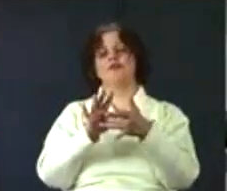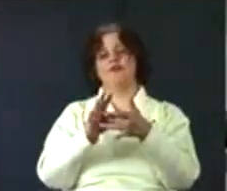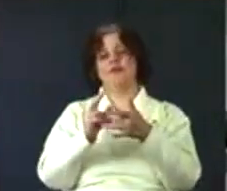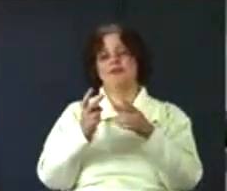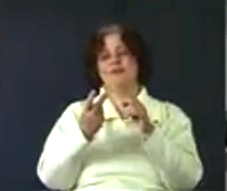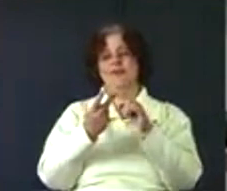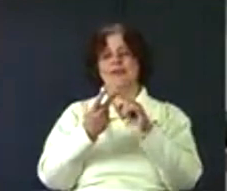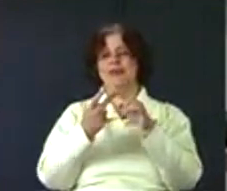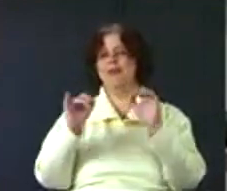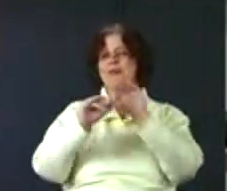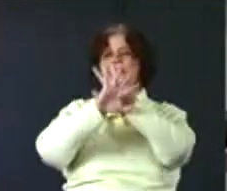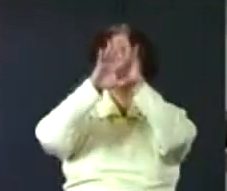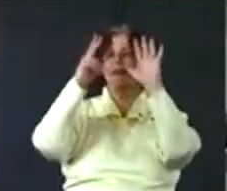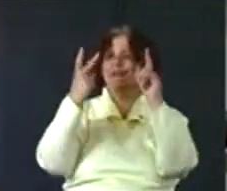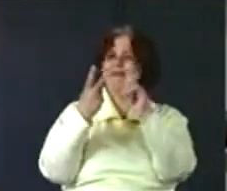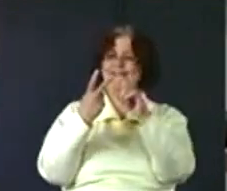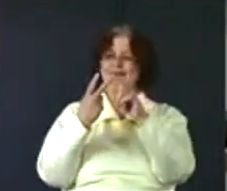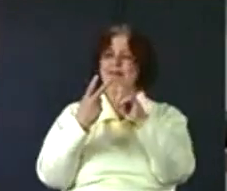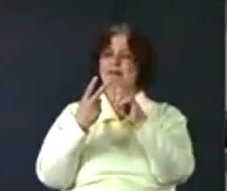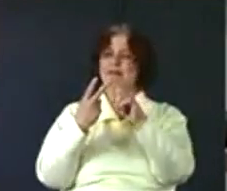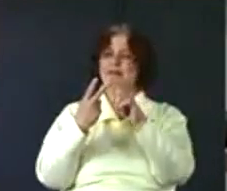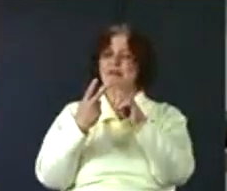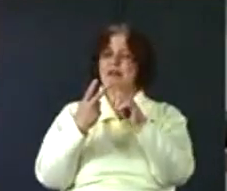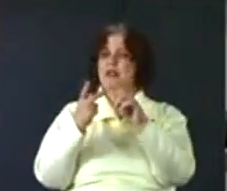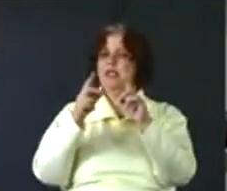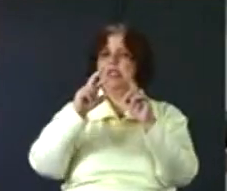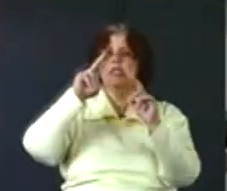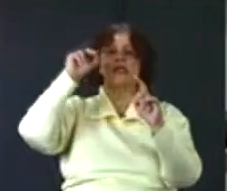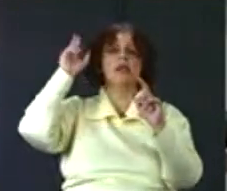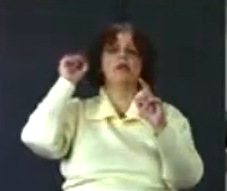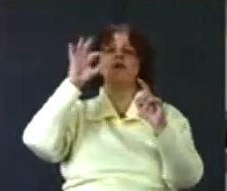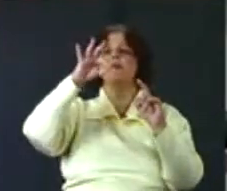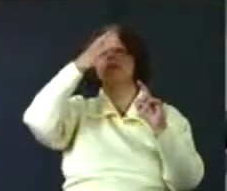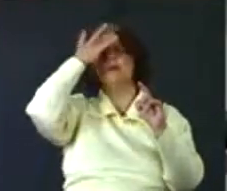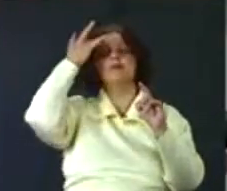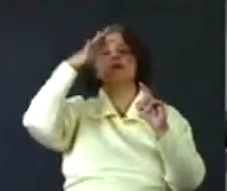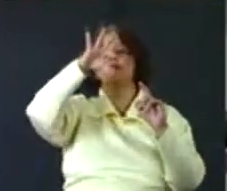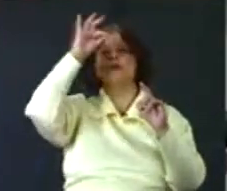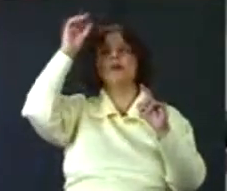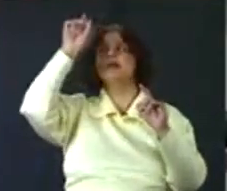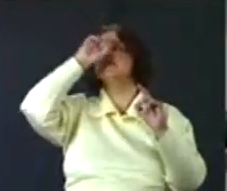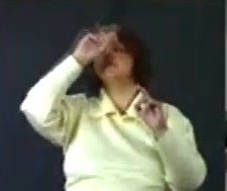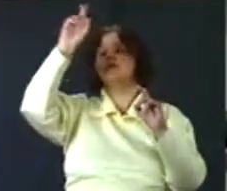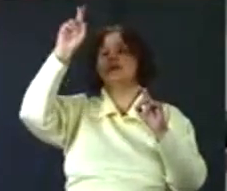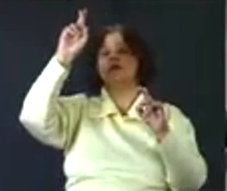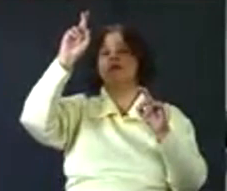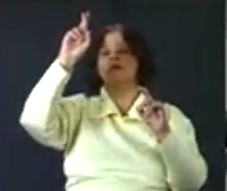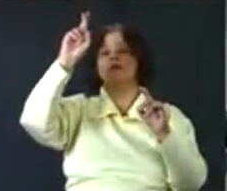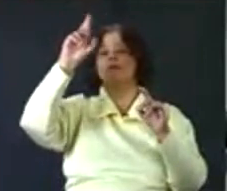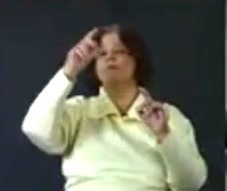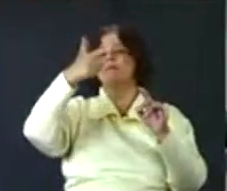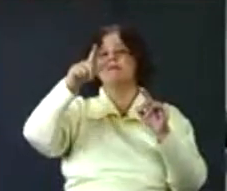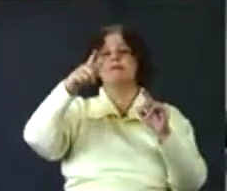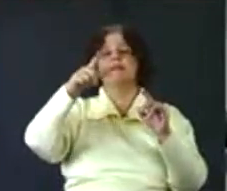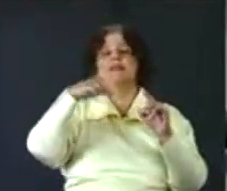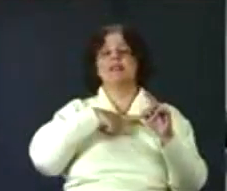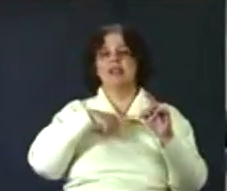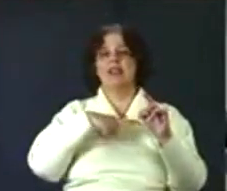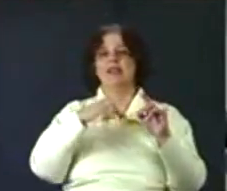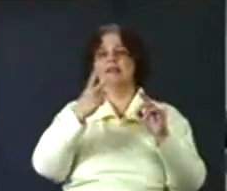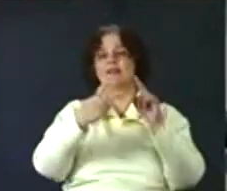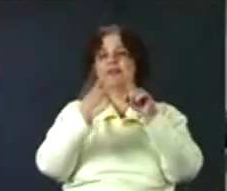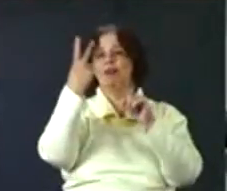gloriosa aqui: nenhum desses irmãos, nenhum dos escolhidos do Senhor passará pelo dano da segunda morte, que é a morte